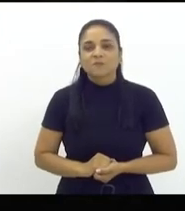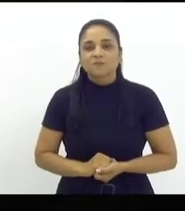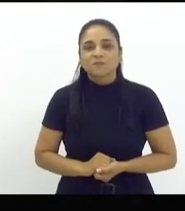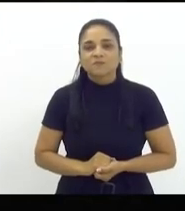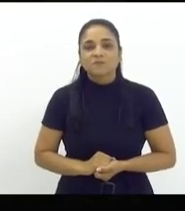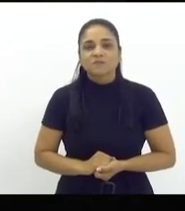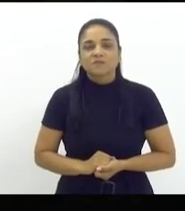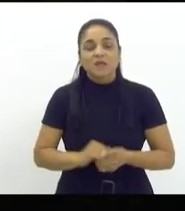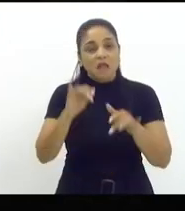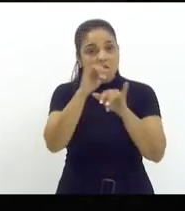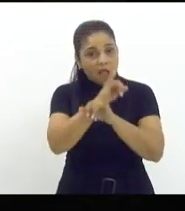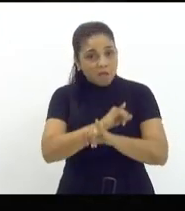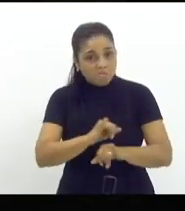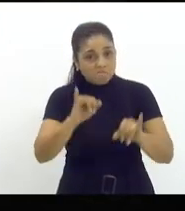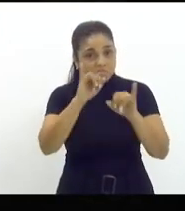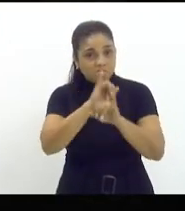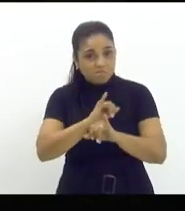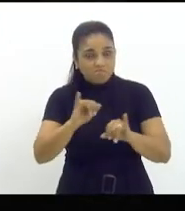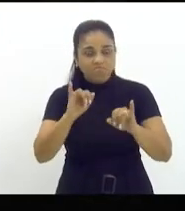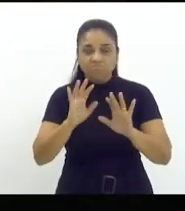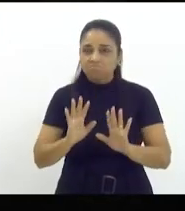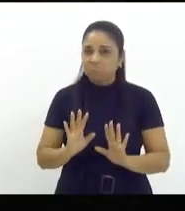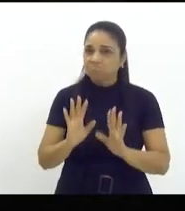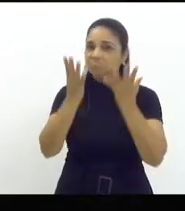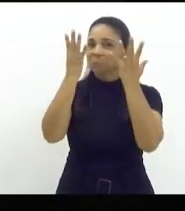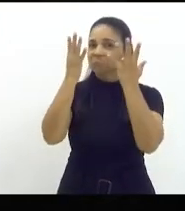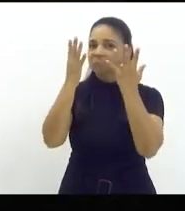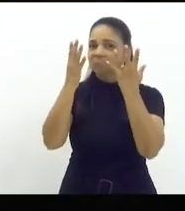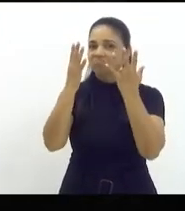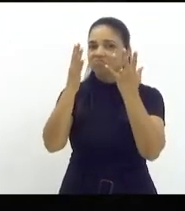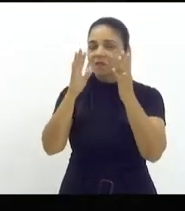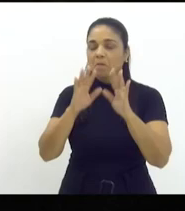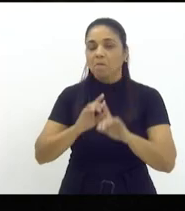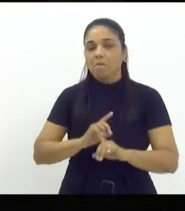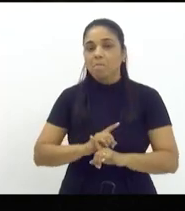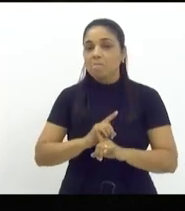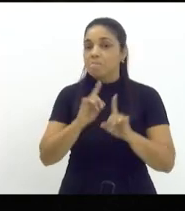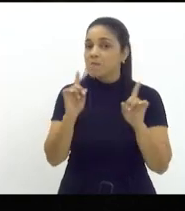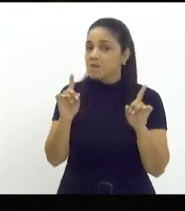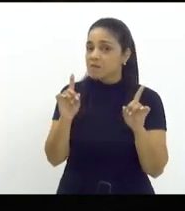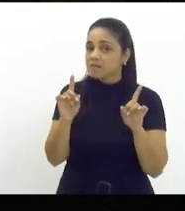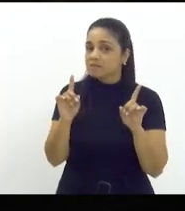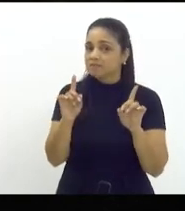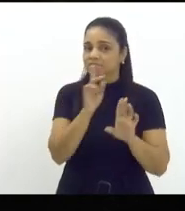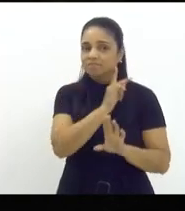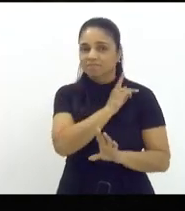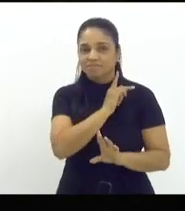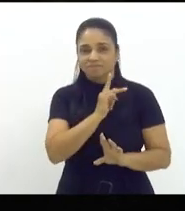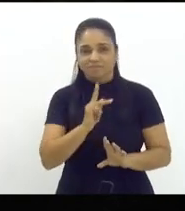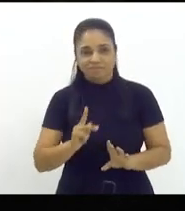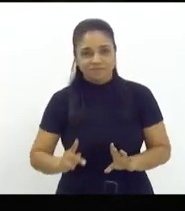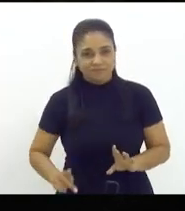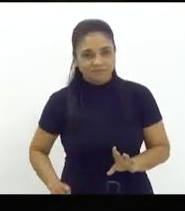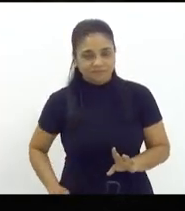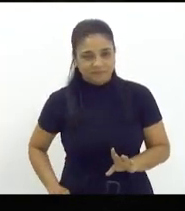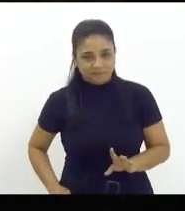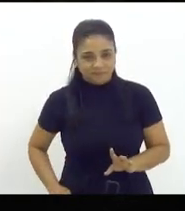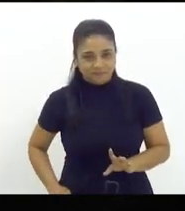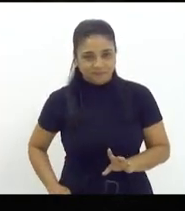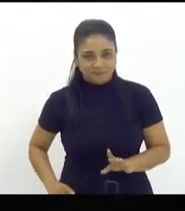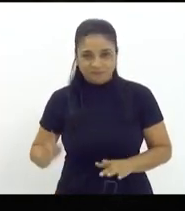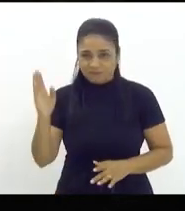a mídia tá festejando mas o Presidente da República